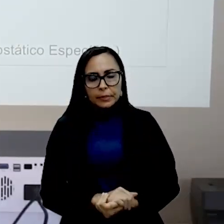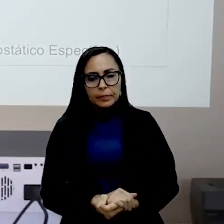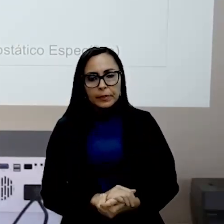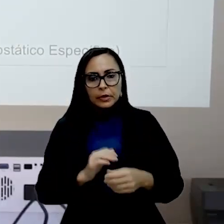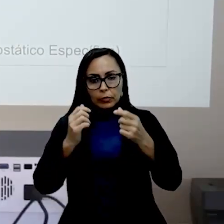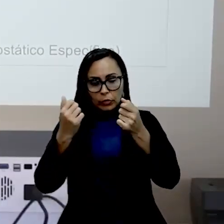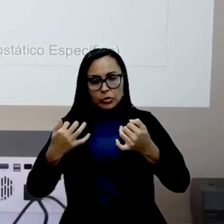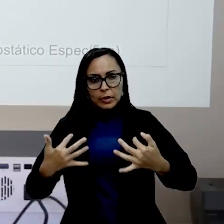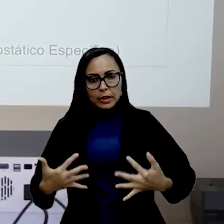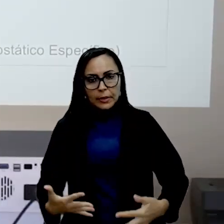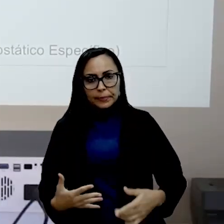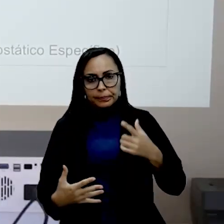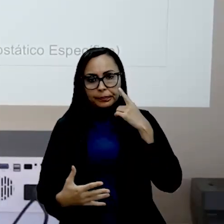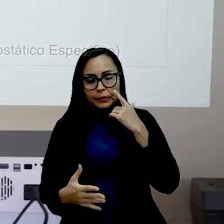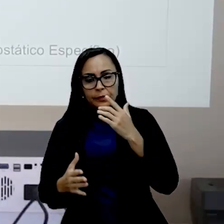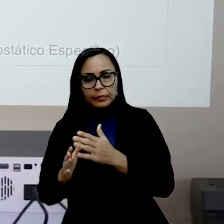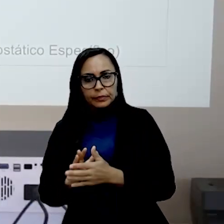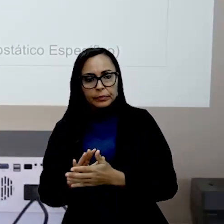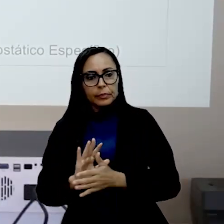na época,